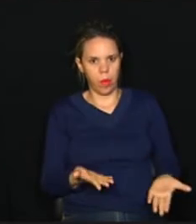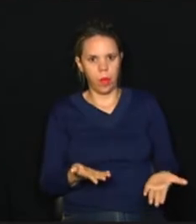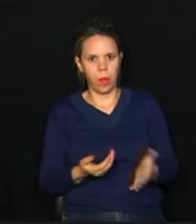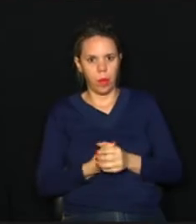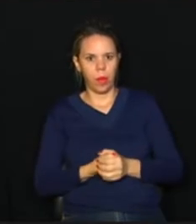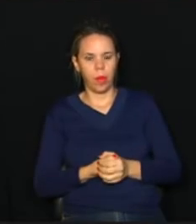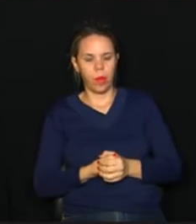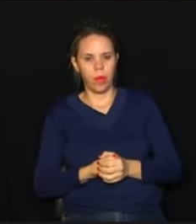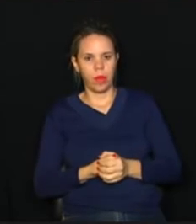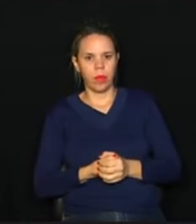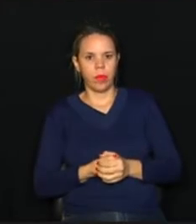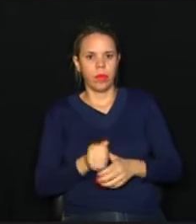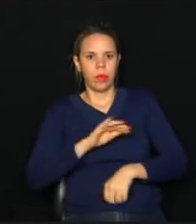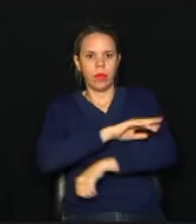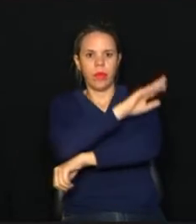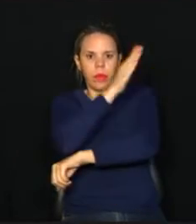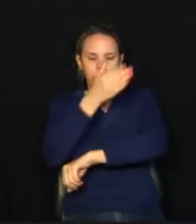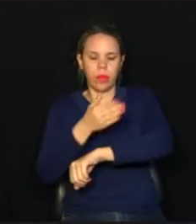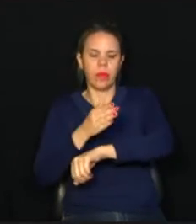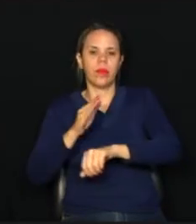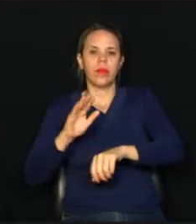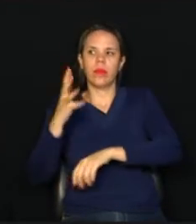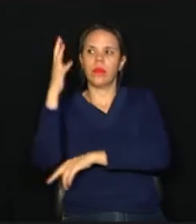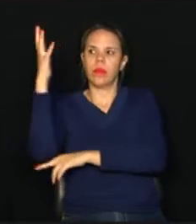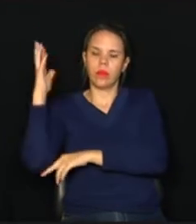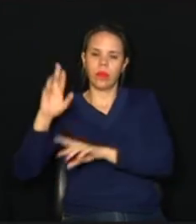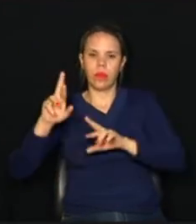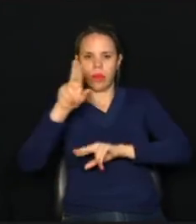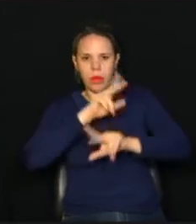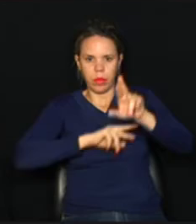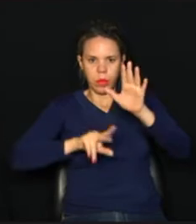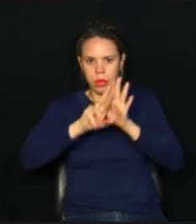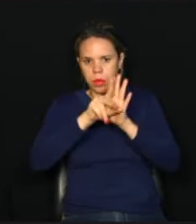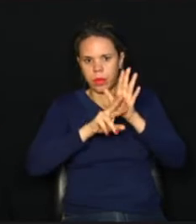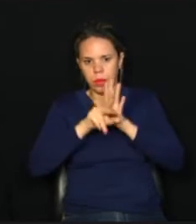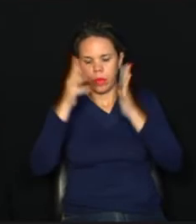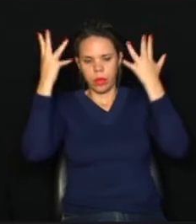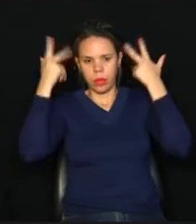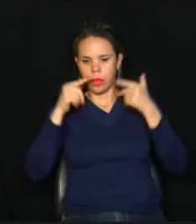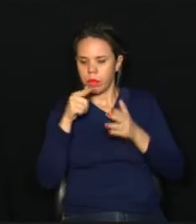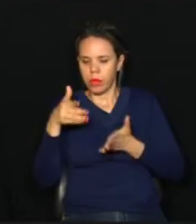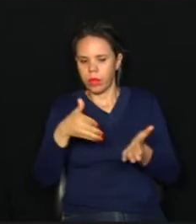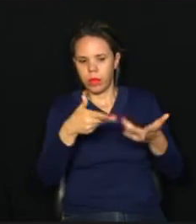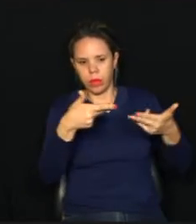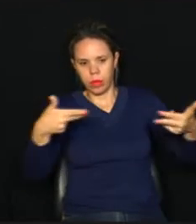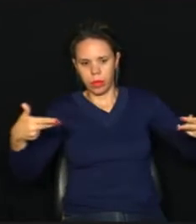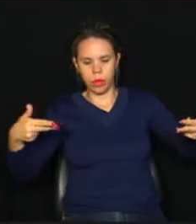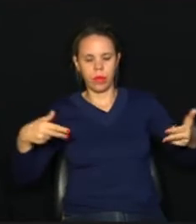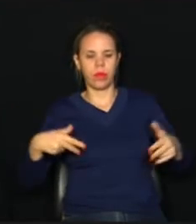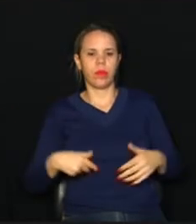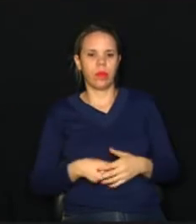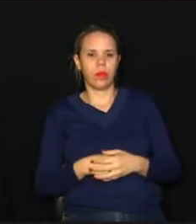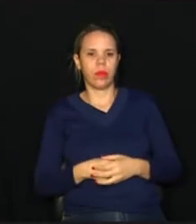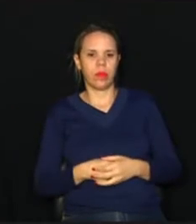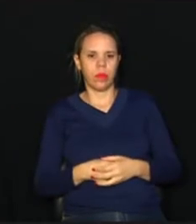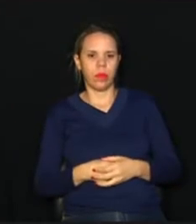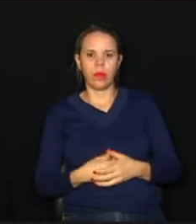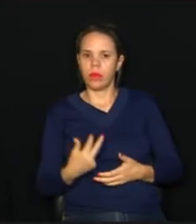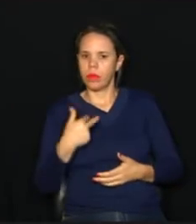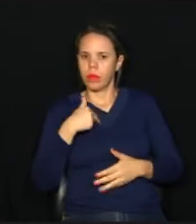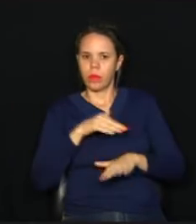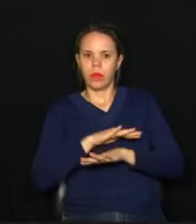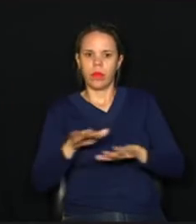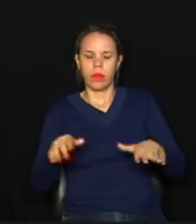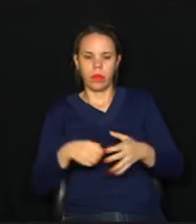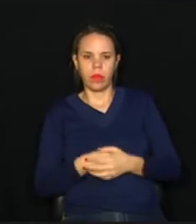de cerrado, conservação de biodiversidade, conservação de água. Então já não